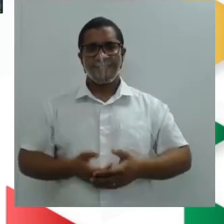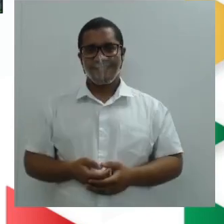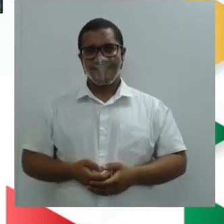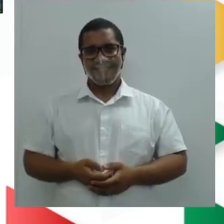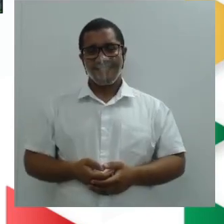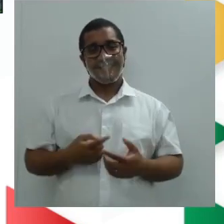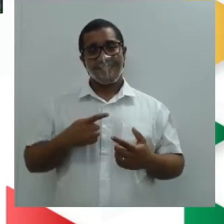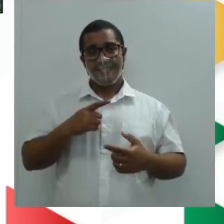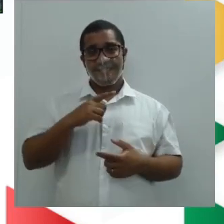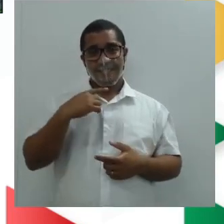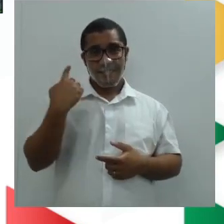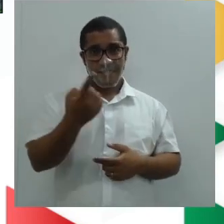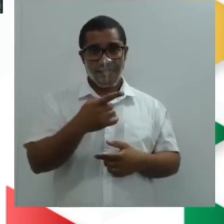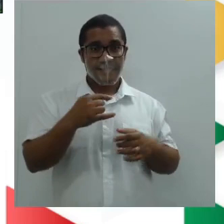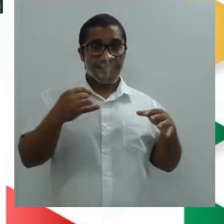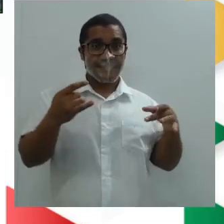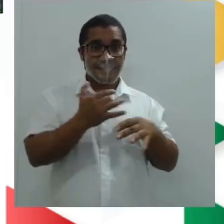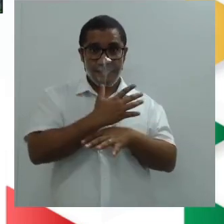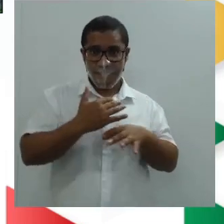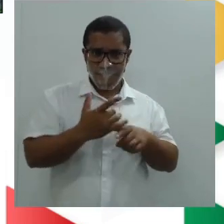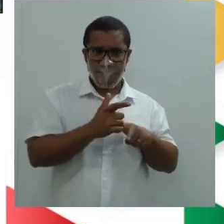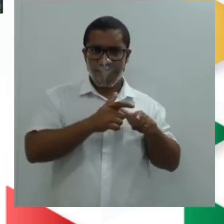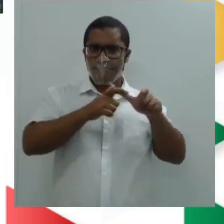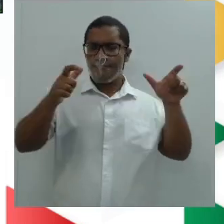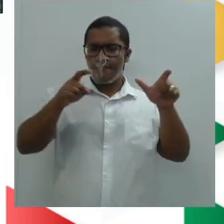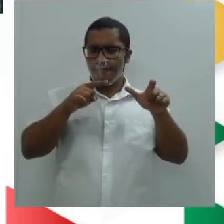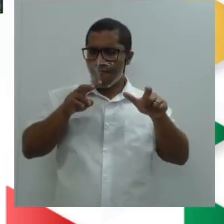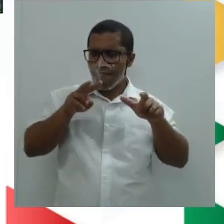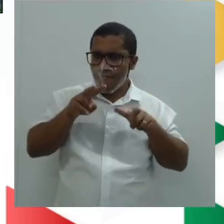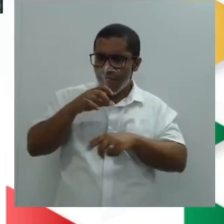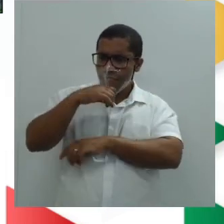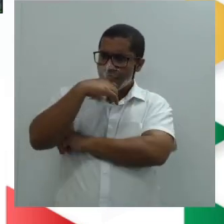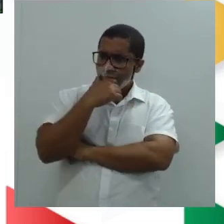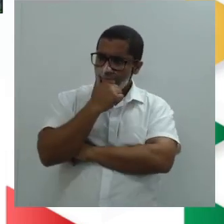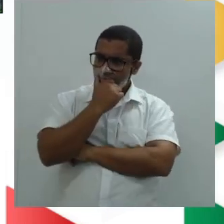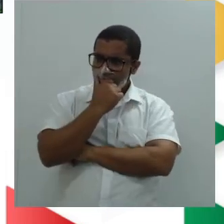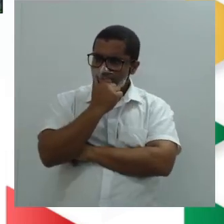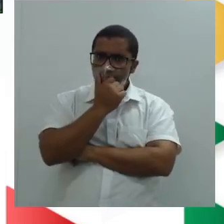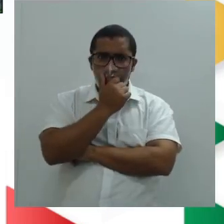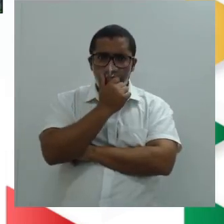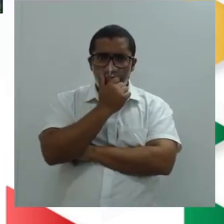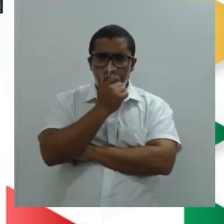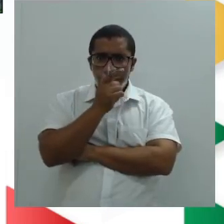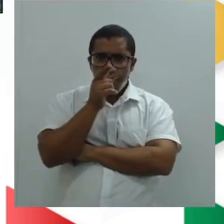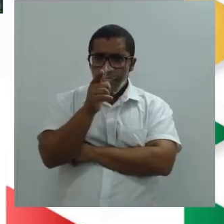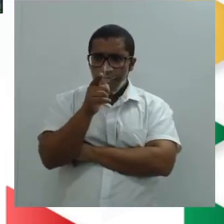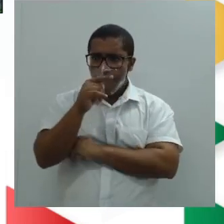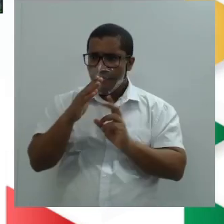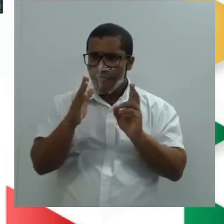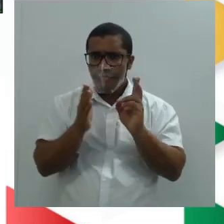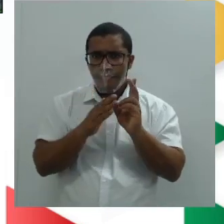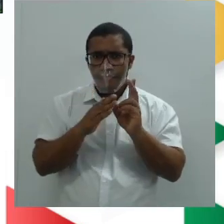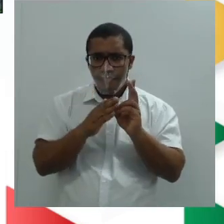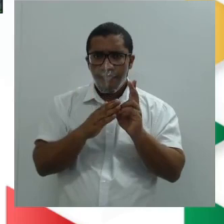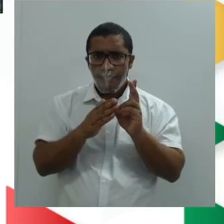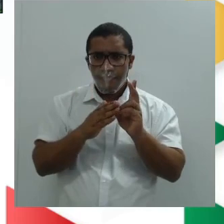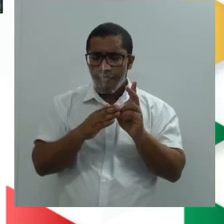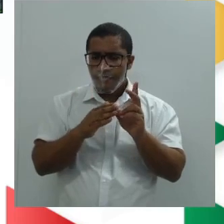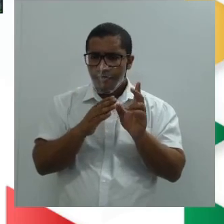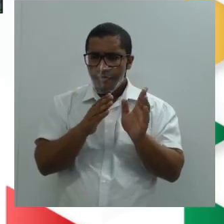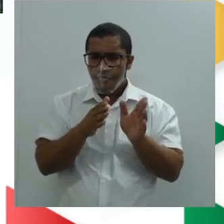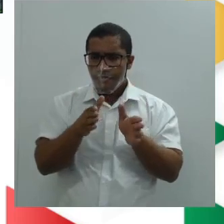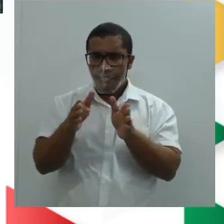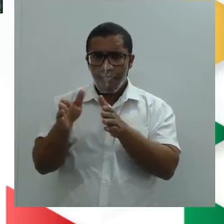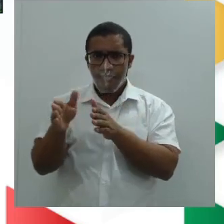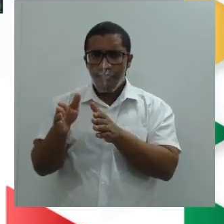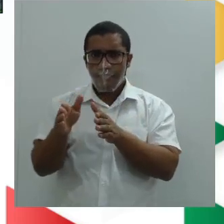que somos da grande cidade, quando a gente vê a vida, a organização social dos índios, nós aprendemos bastante